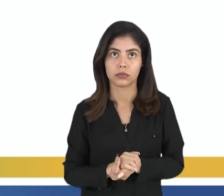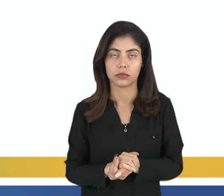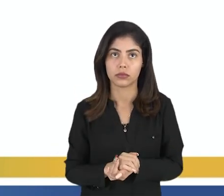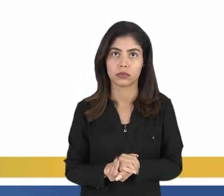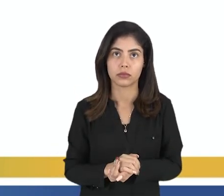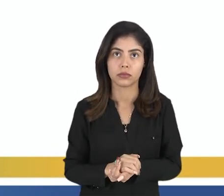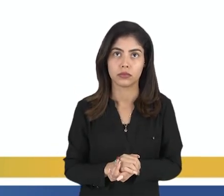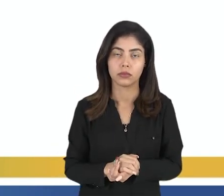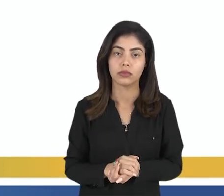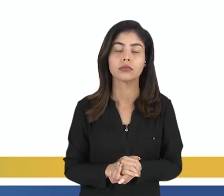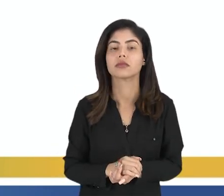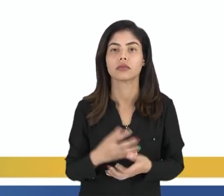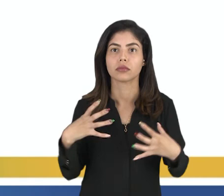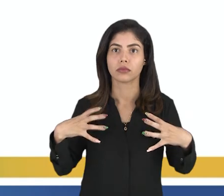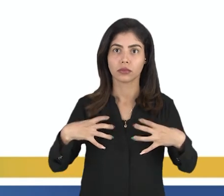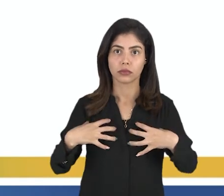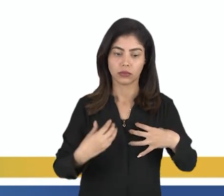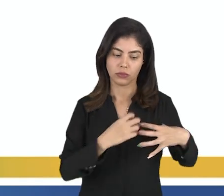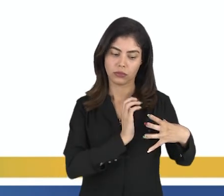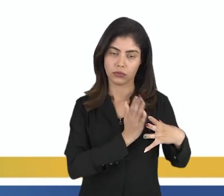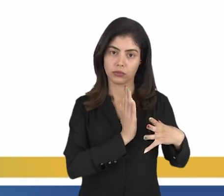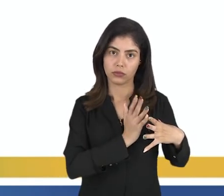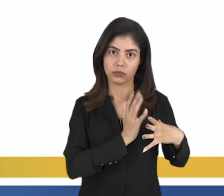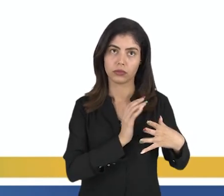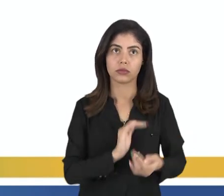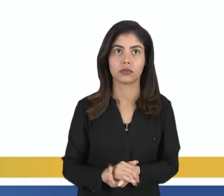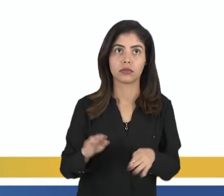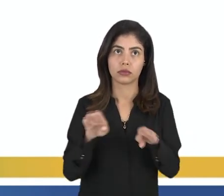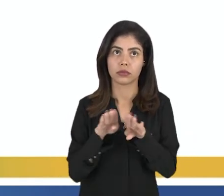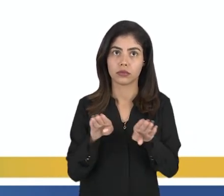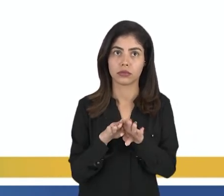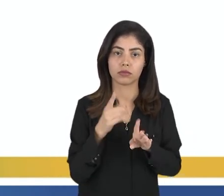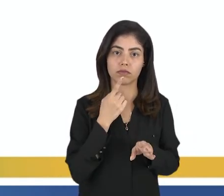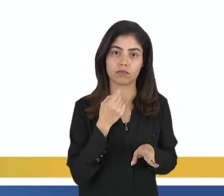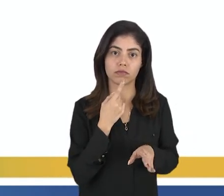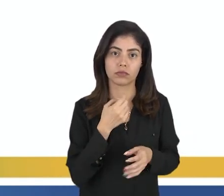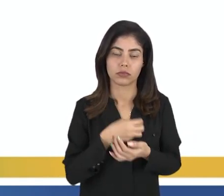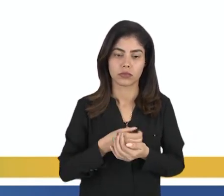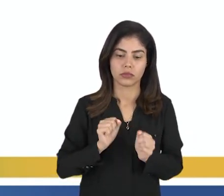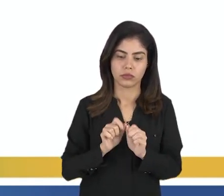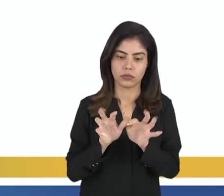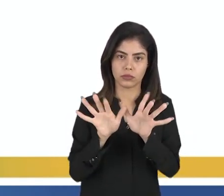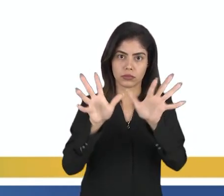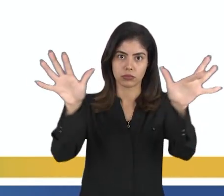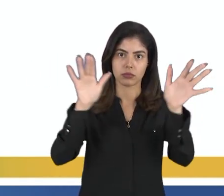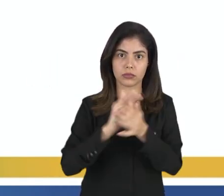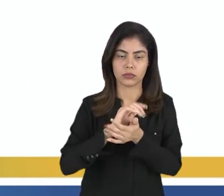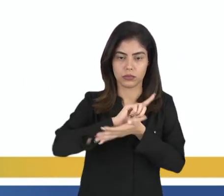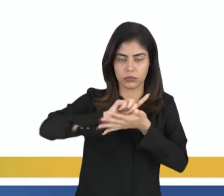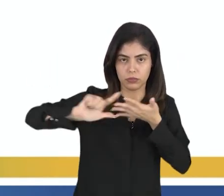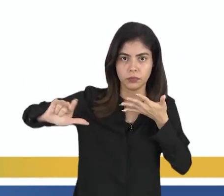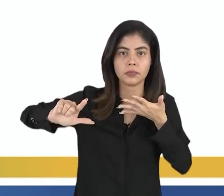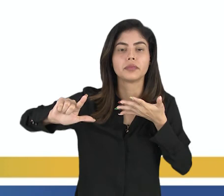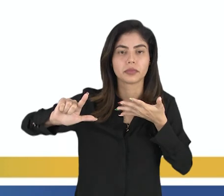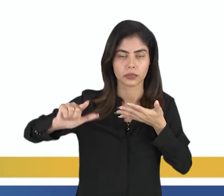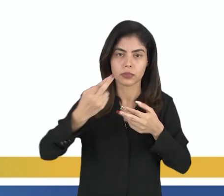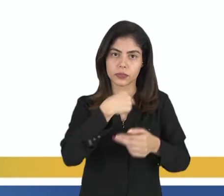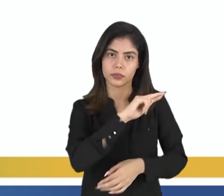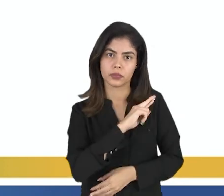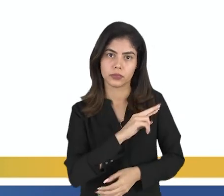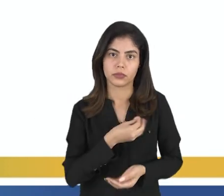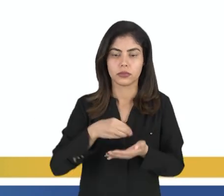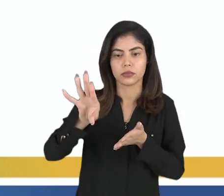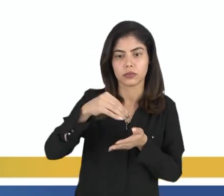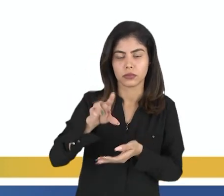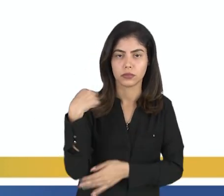fica na região do tórax, e os vasos sanguíneos são formados por uma rede de tubos musculares lisos e que são responsáveis